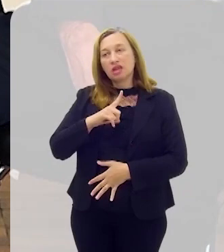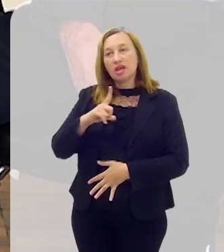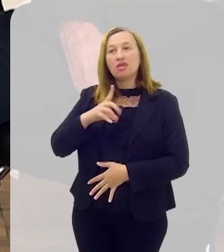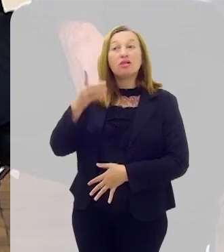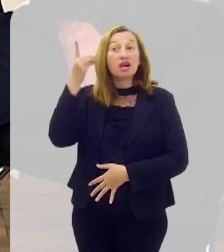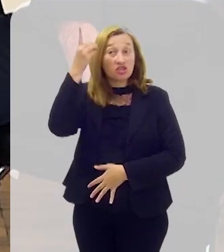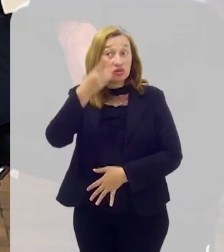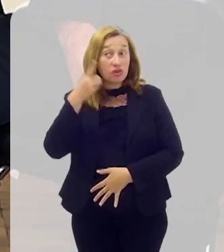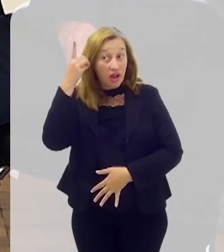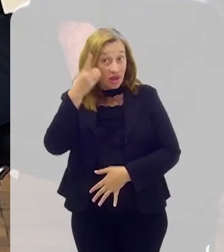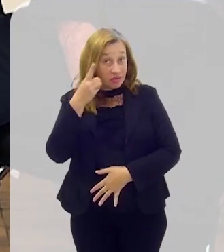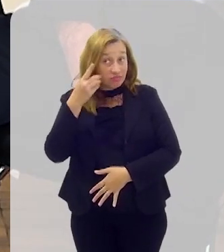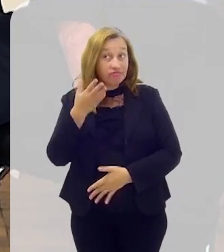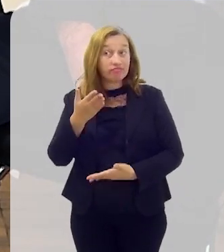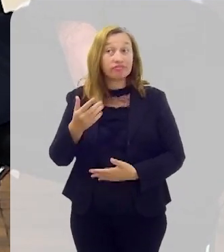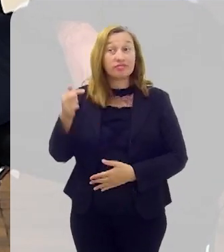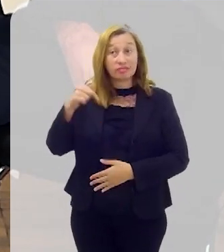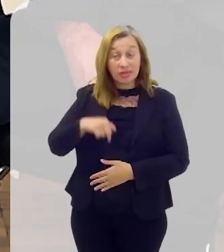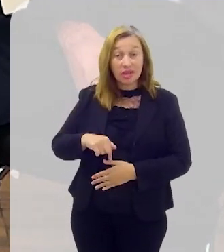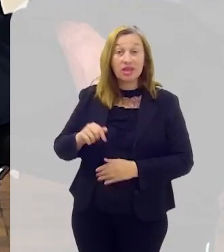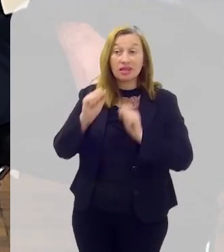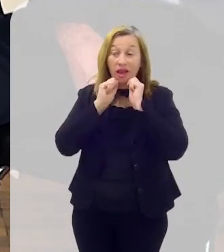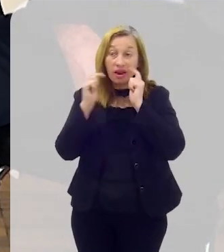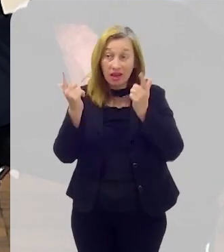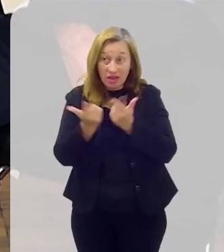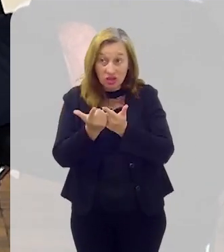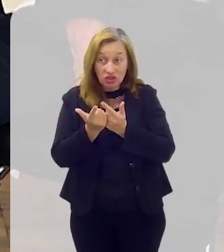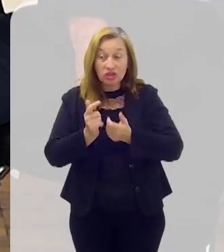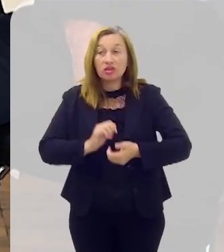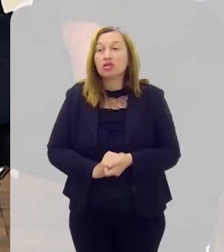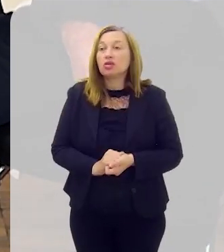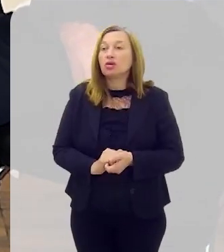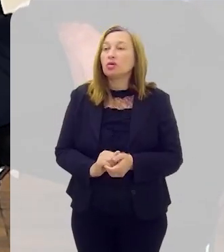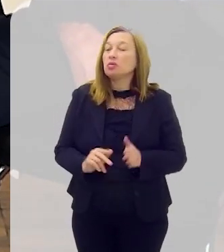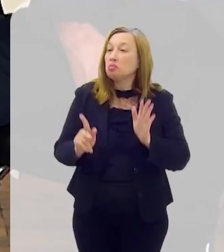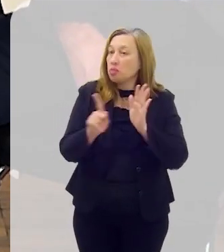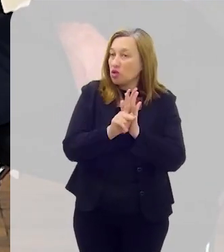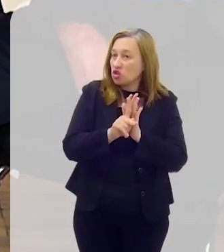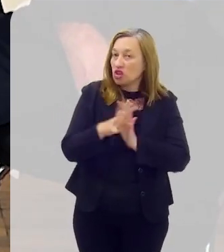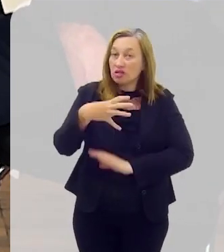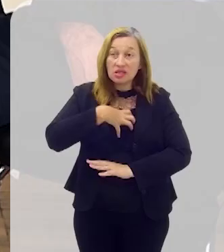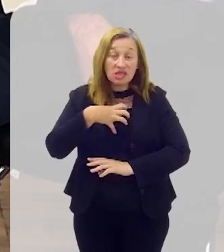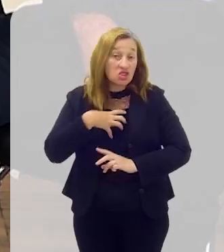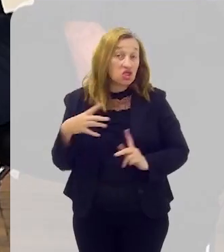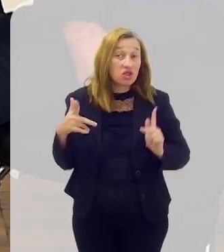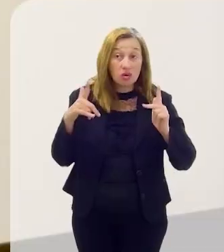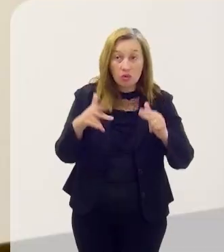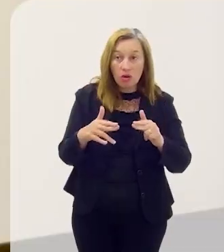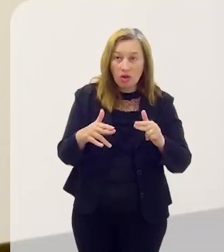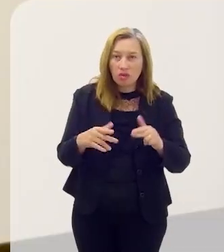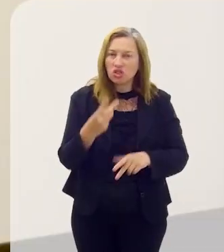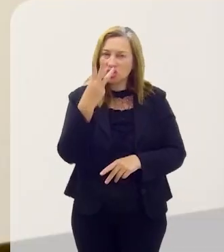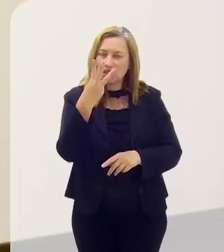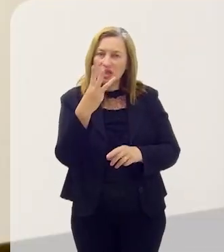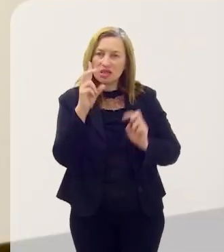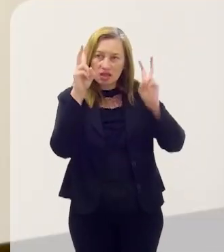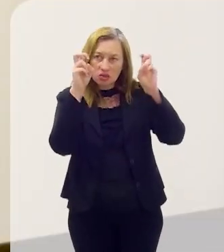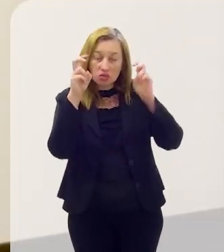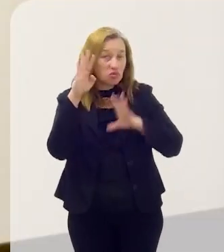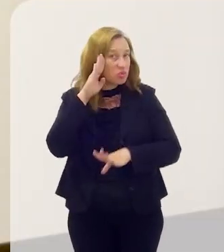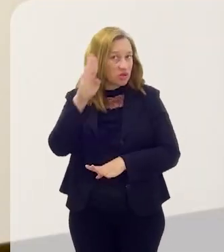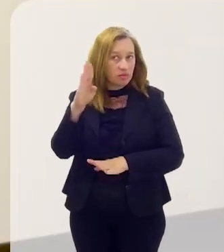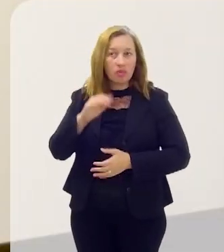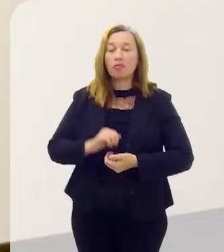o advogado, né, aqui na casa, e com projetos nesse sentido, umas 3